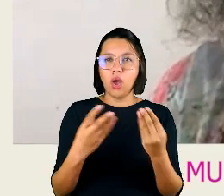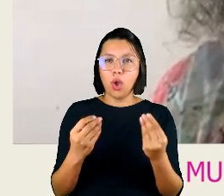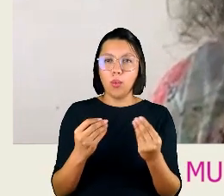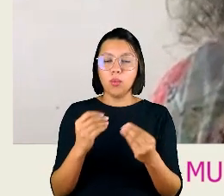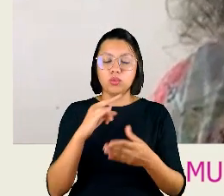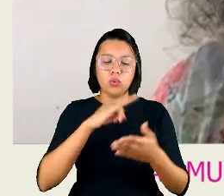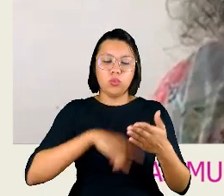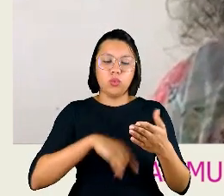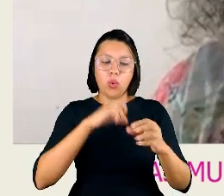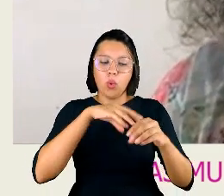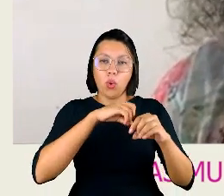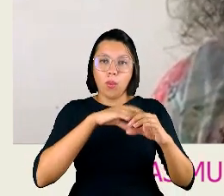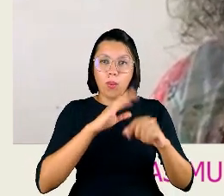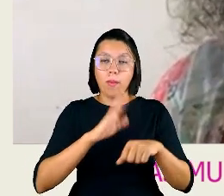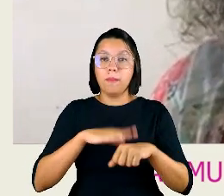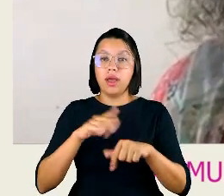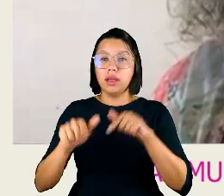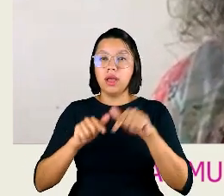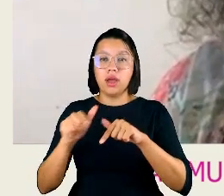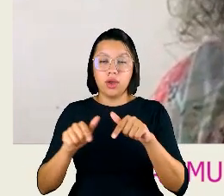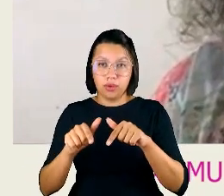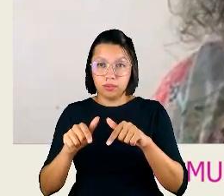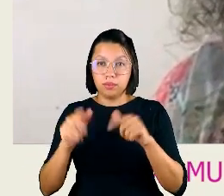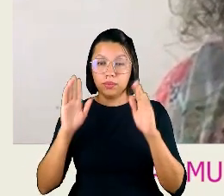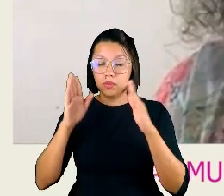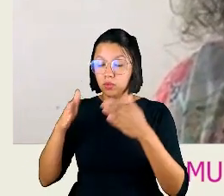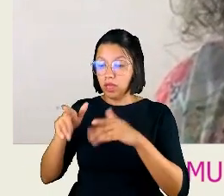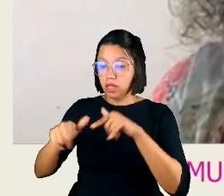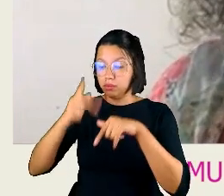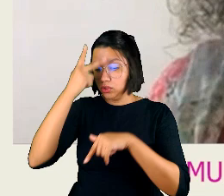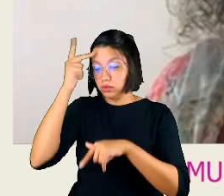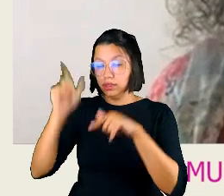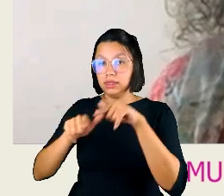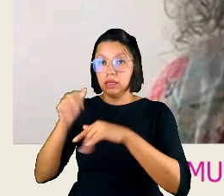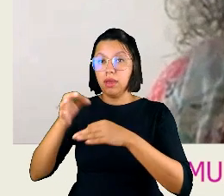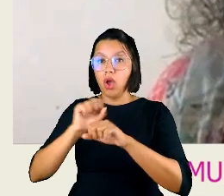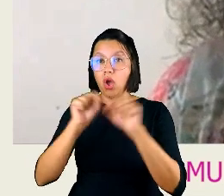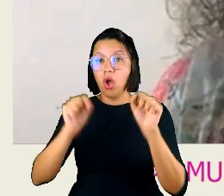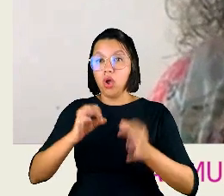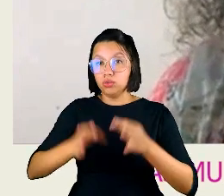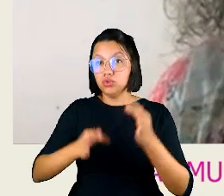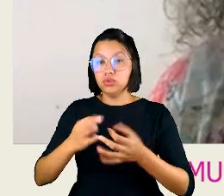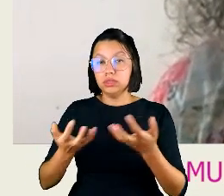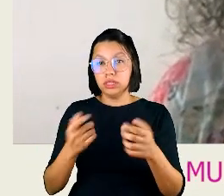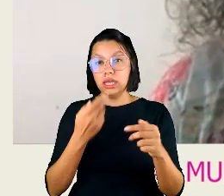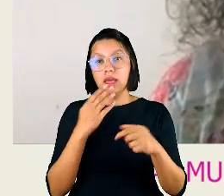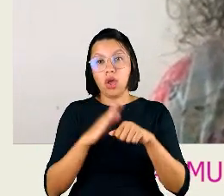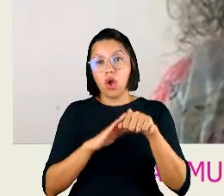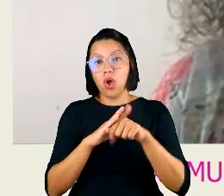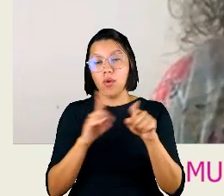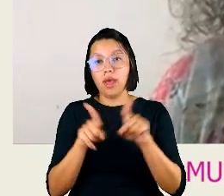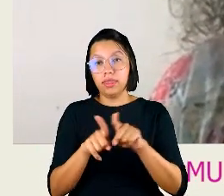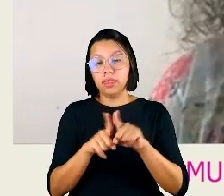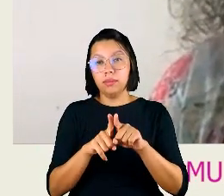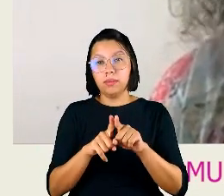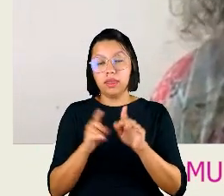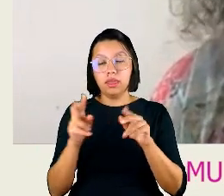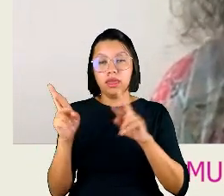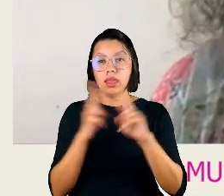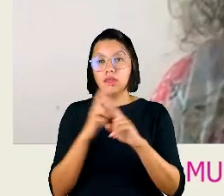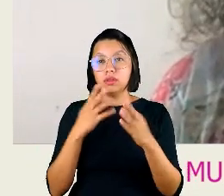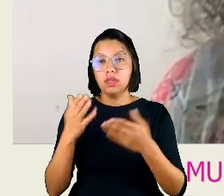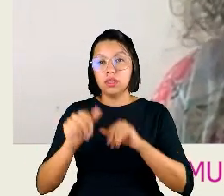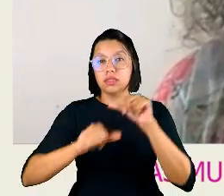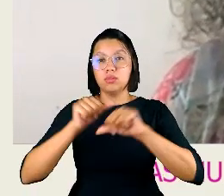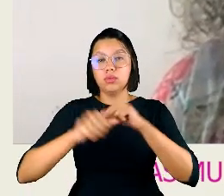operativo para as pessoas que trabalham no sistema de justiça e para as pessoas que querem também dialogar em prol dessas mudanças que a gente debateu hoje.